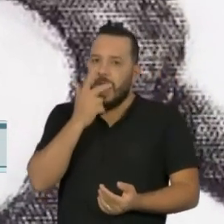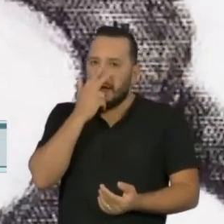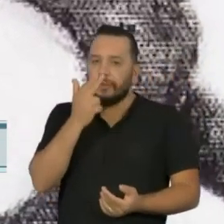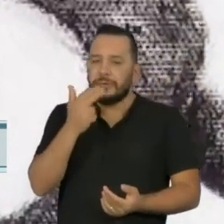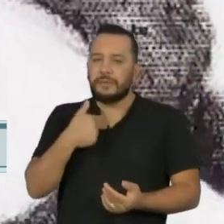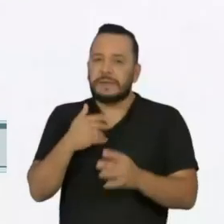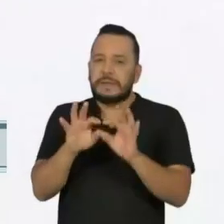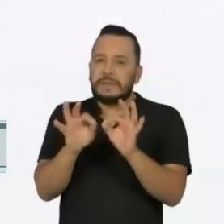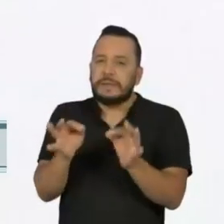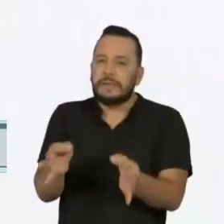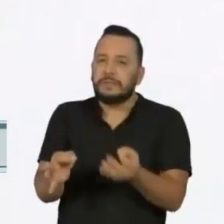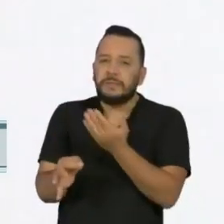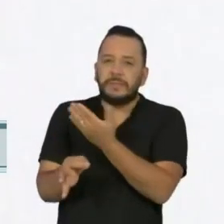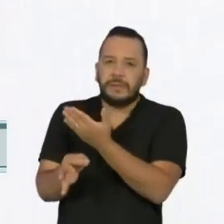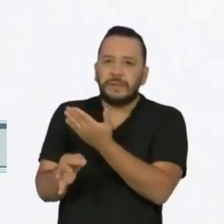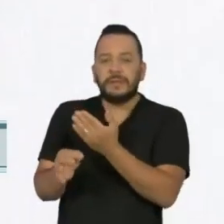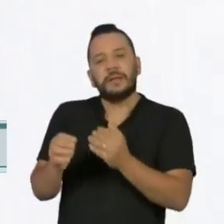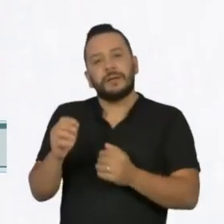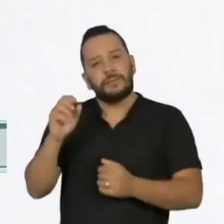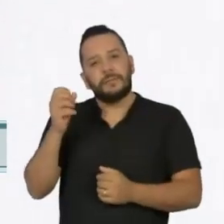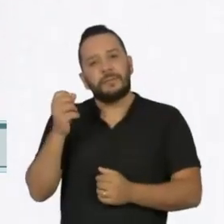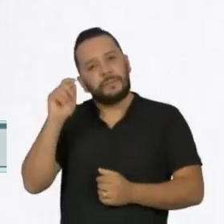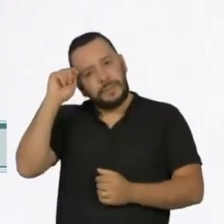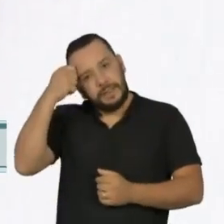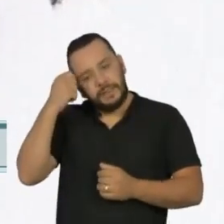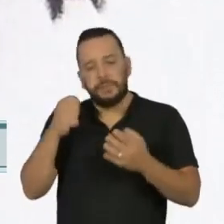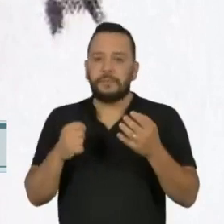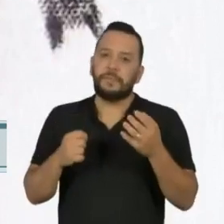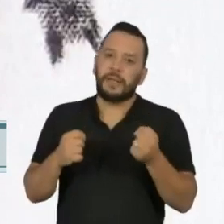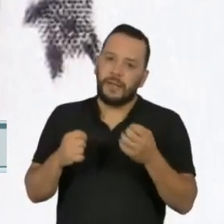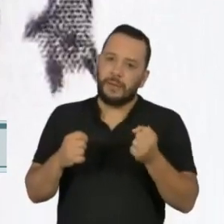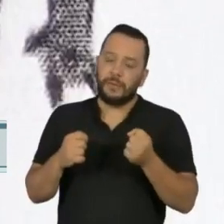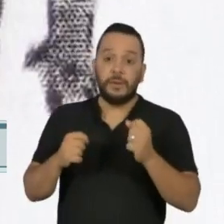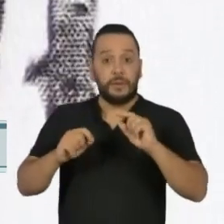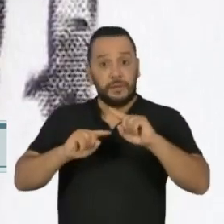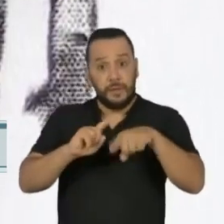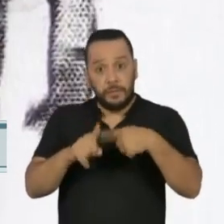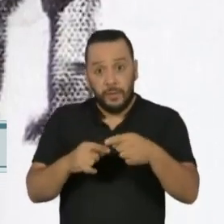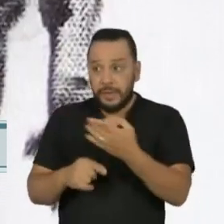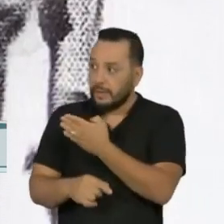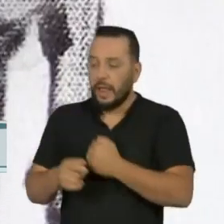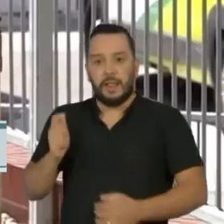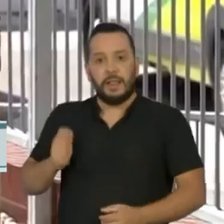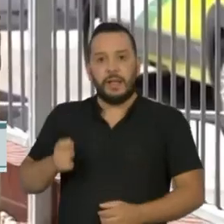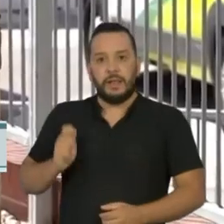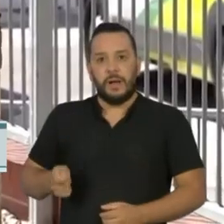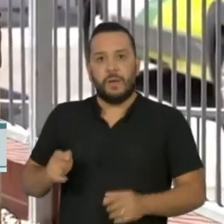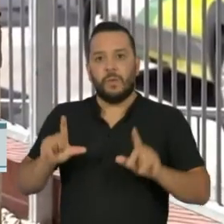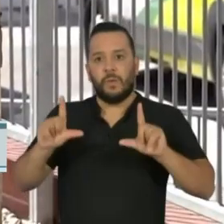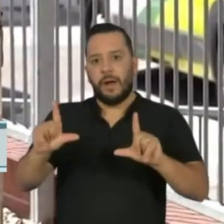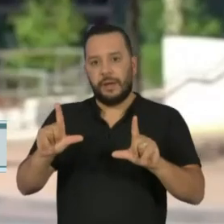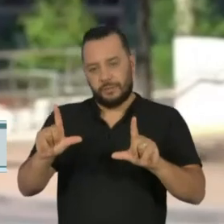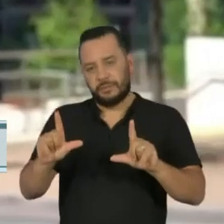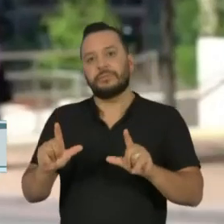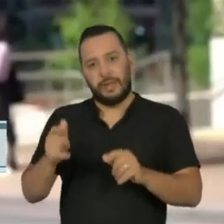e preto. Quando a quarentena terminar, a obra será leiloada, com a renda revertida para caridade.